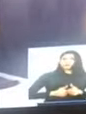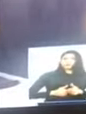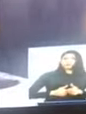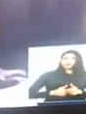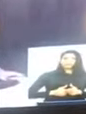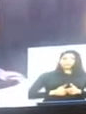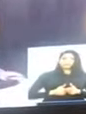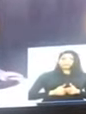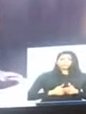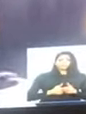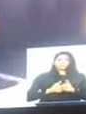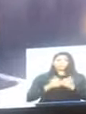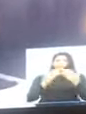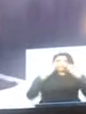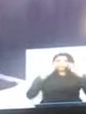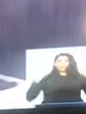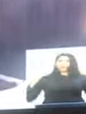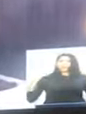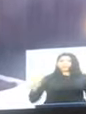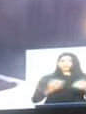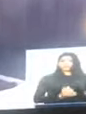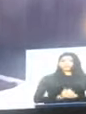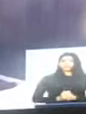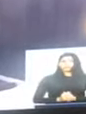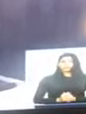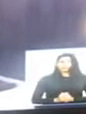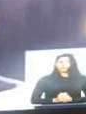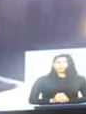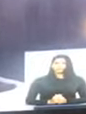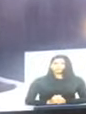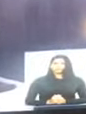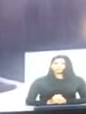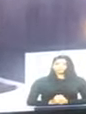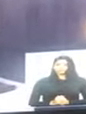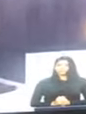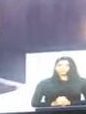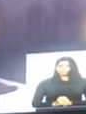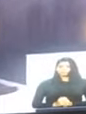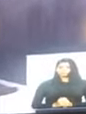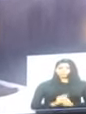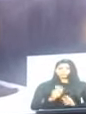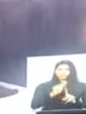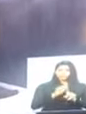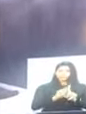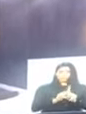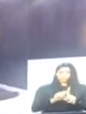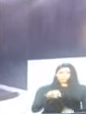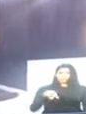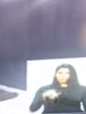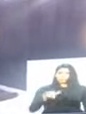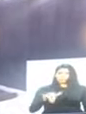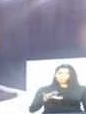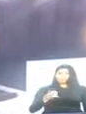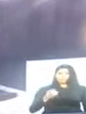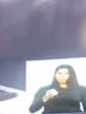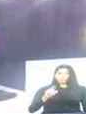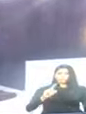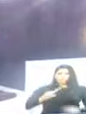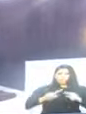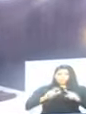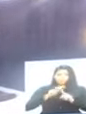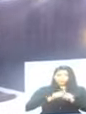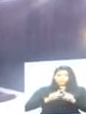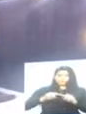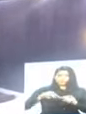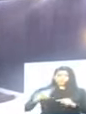que foi o nosso querido município de Aquiraz. No mês de maio, agora próximo mês,